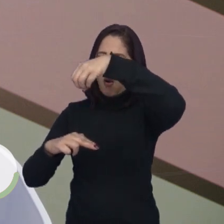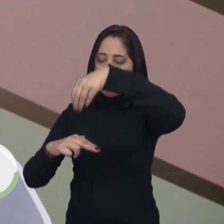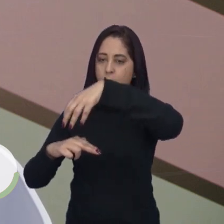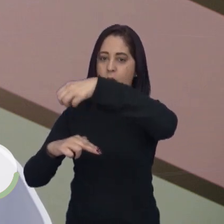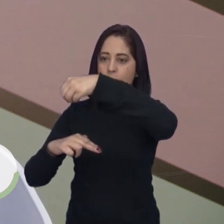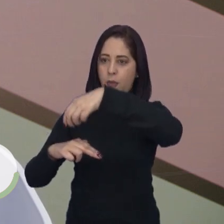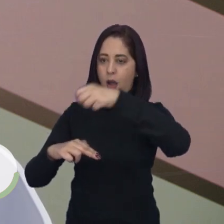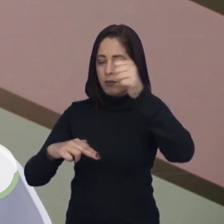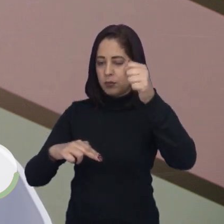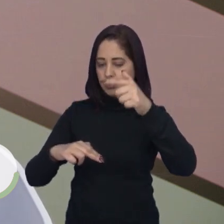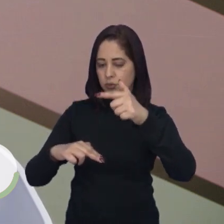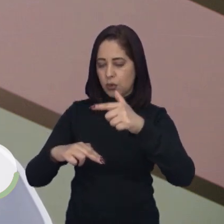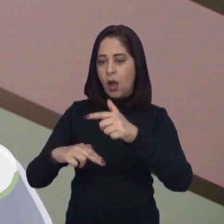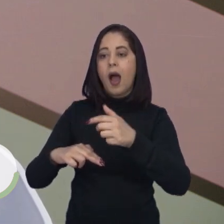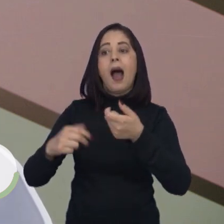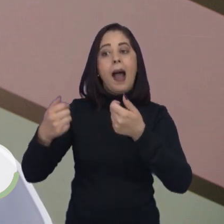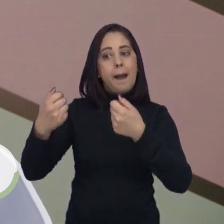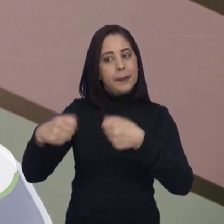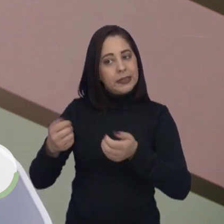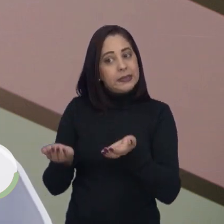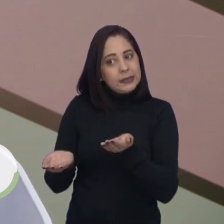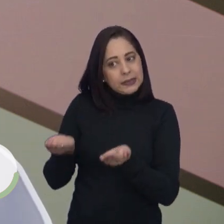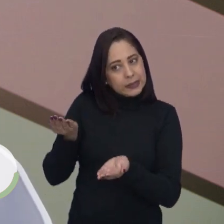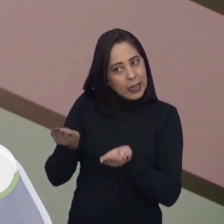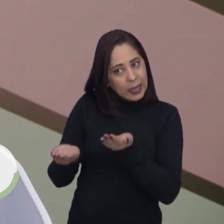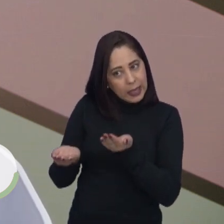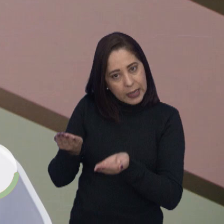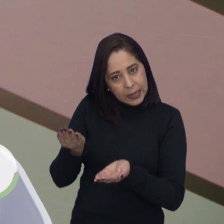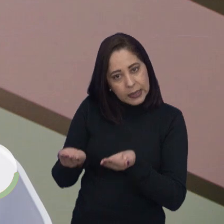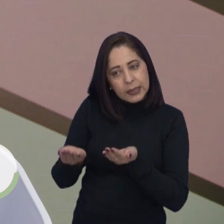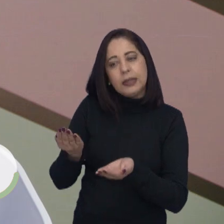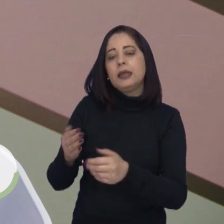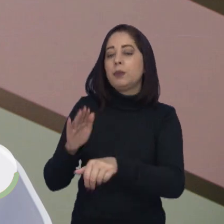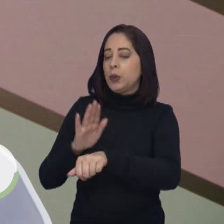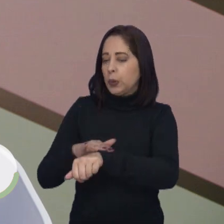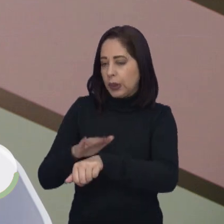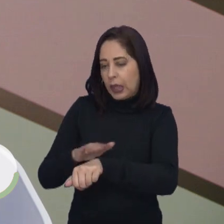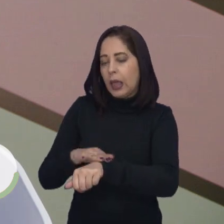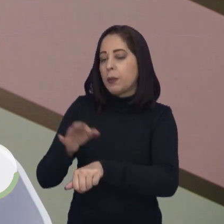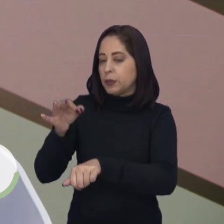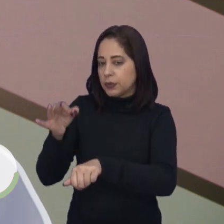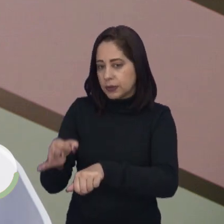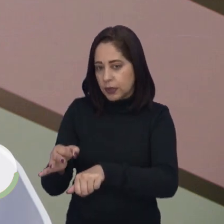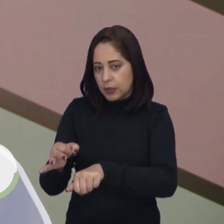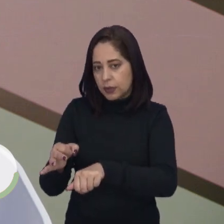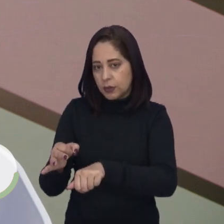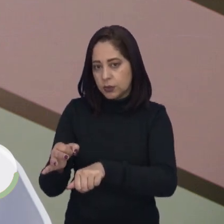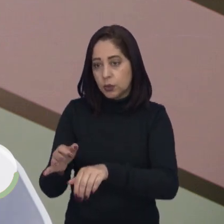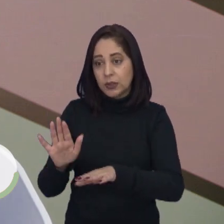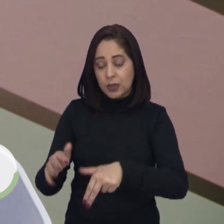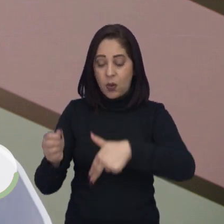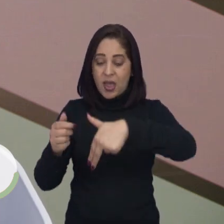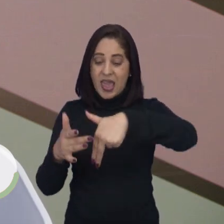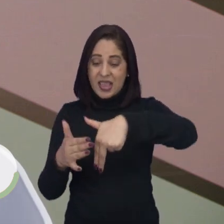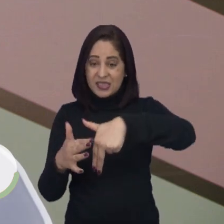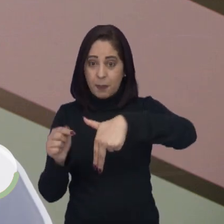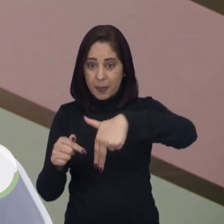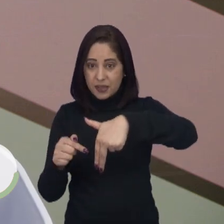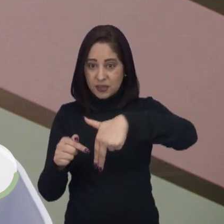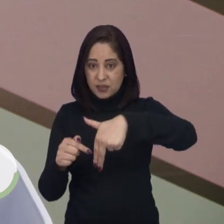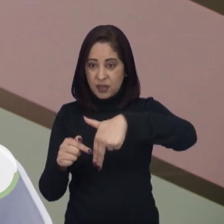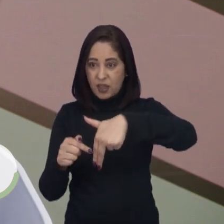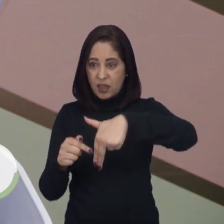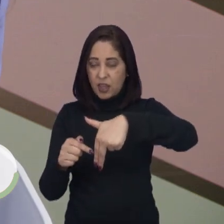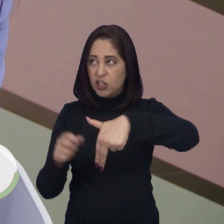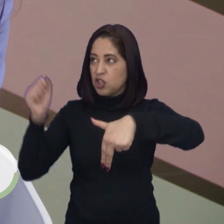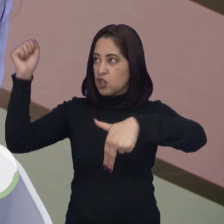ser dosado. Então, ele é dosado o tempo, disposição. E esse paciente não quer dizer que ele tenha que se